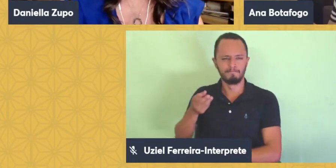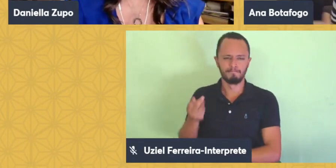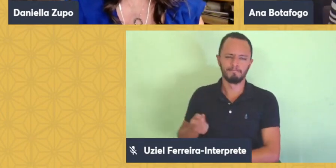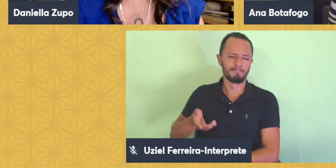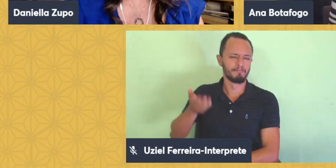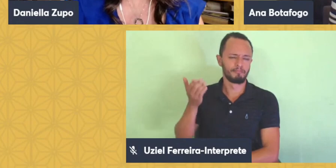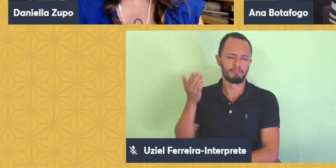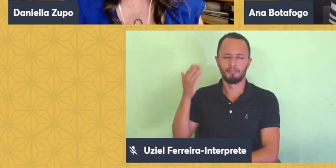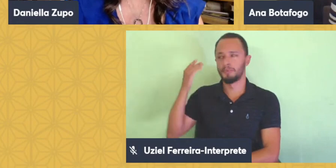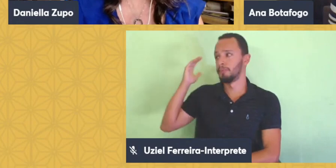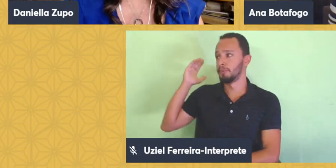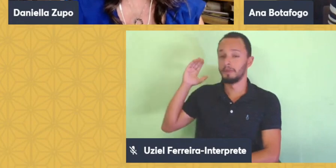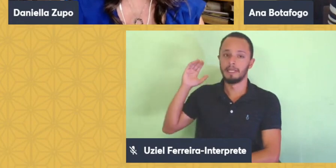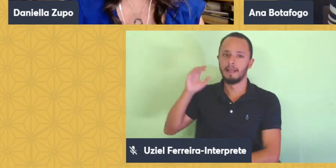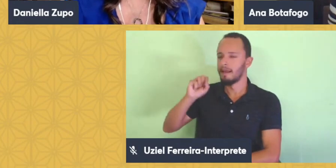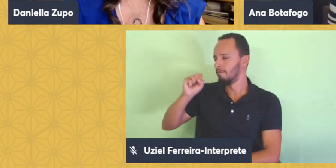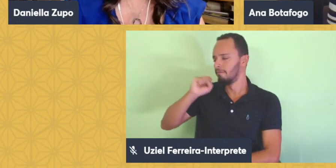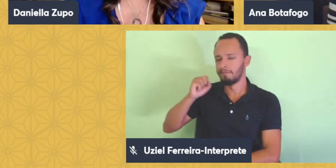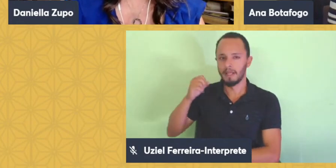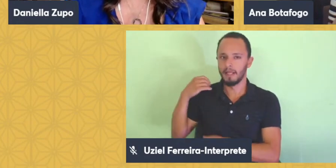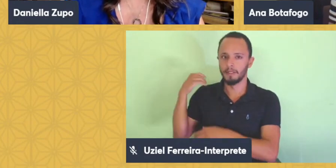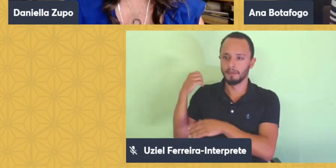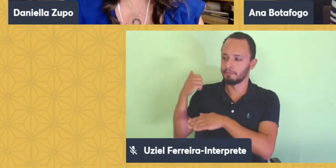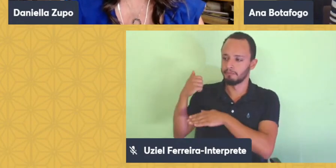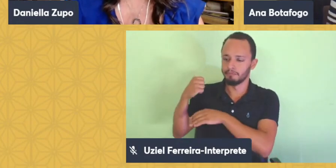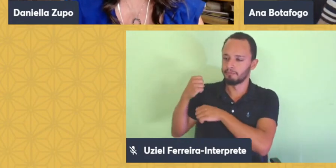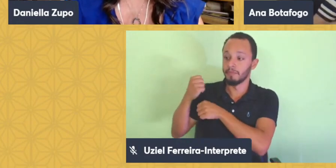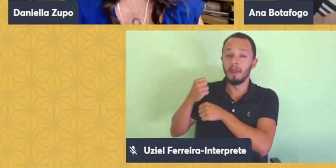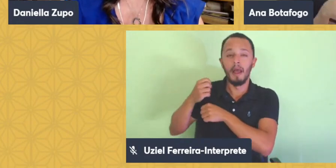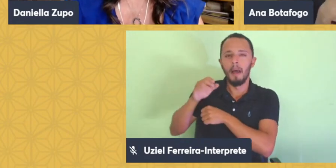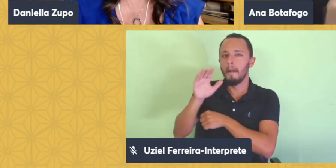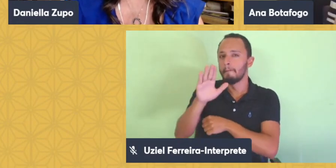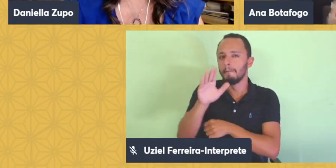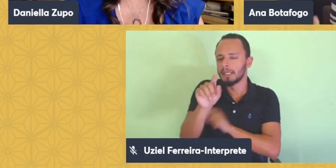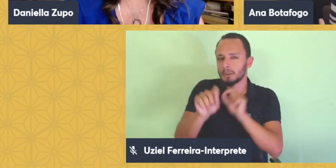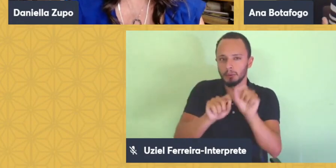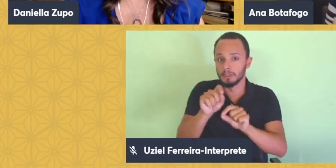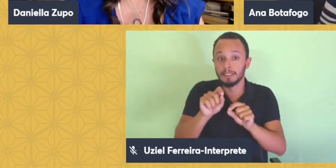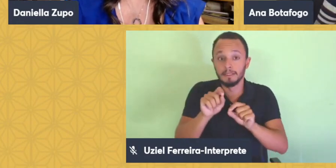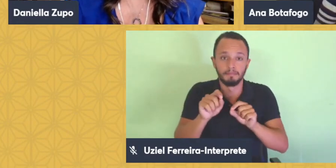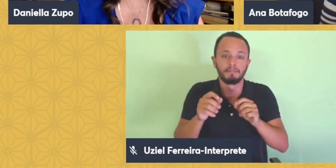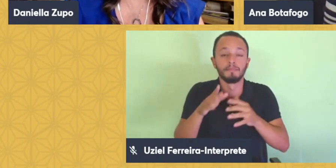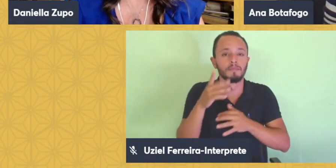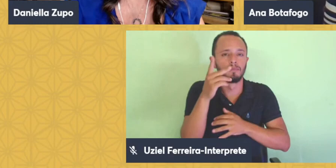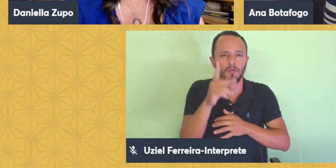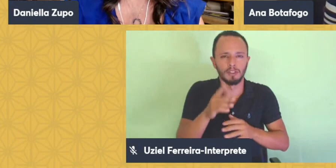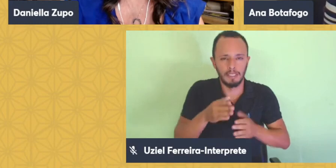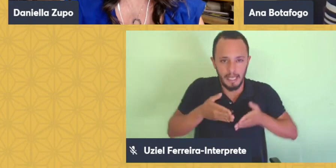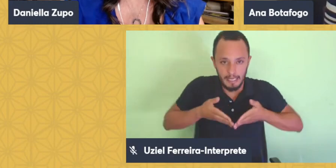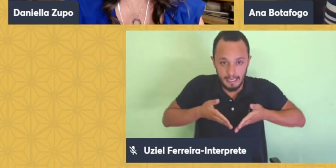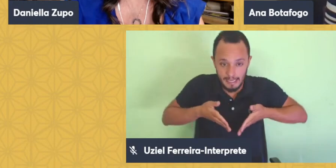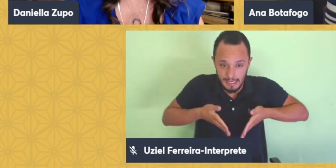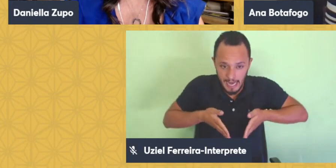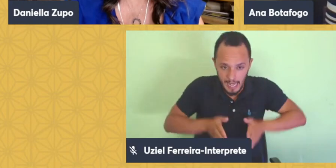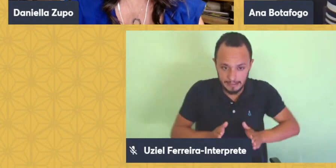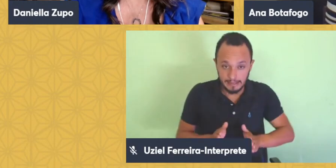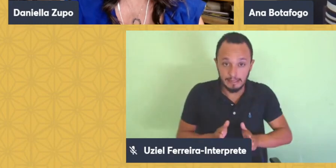antiguidades mas desde quando a gente nasce esse corpo já se